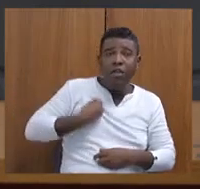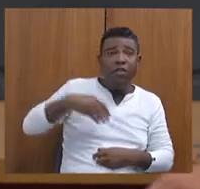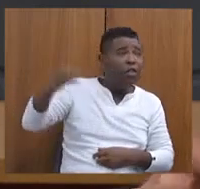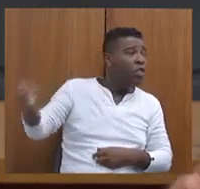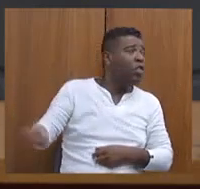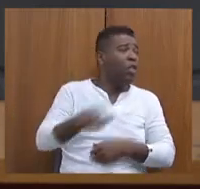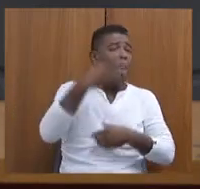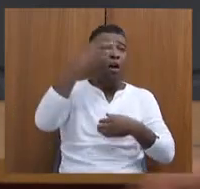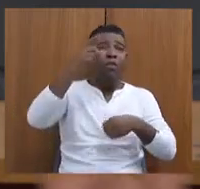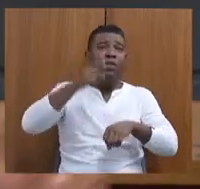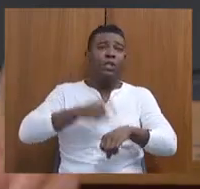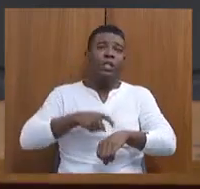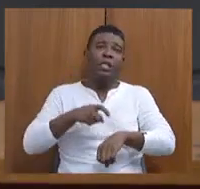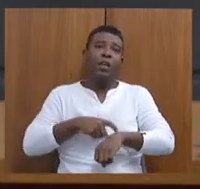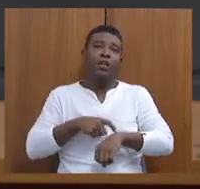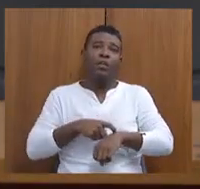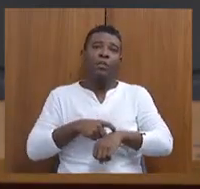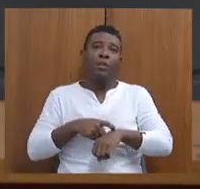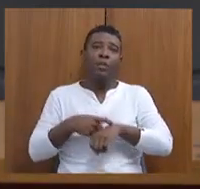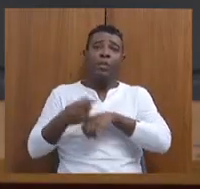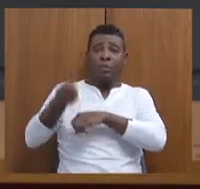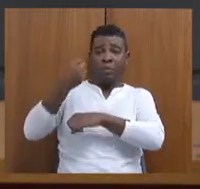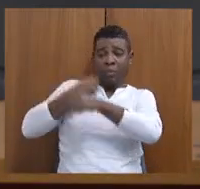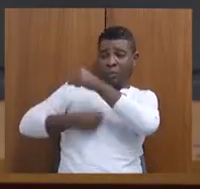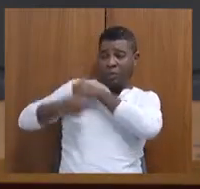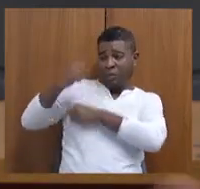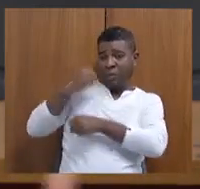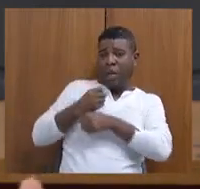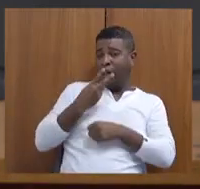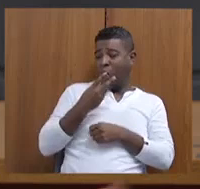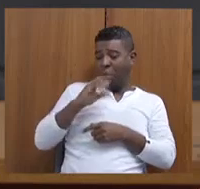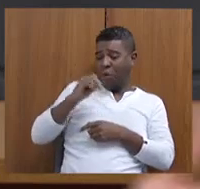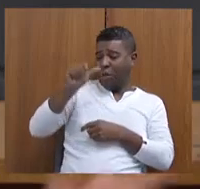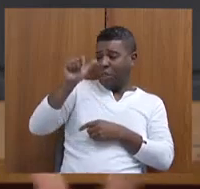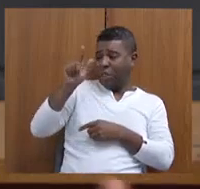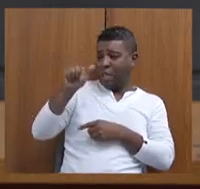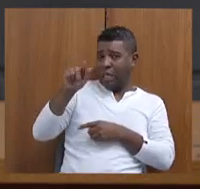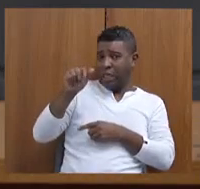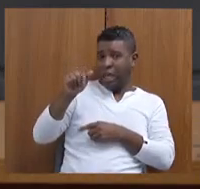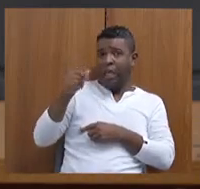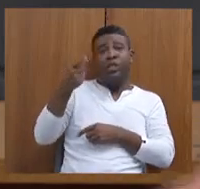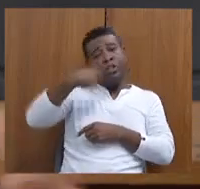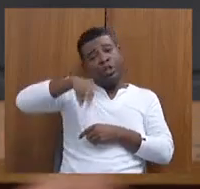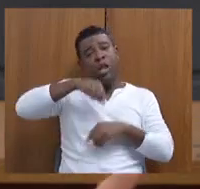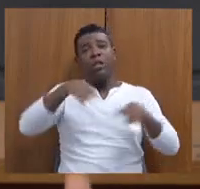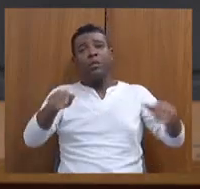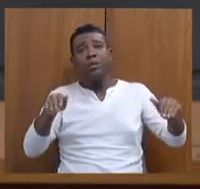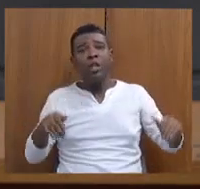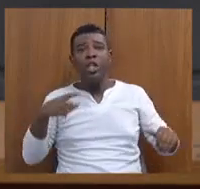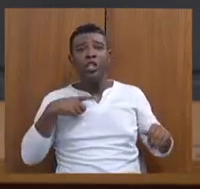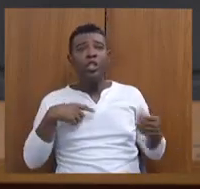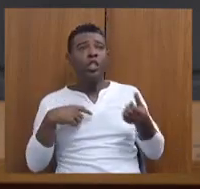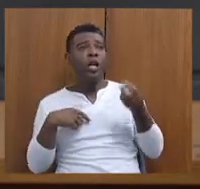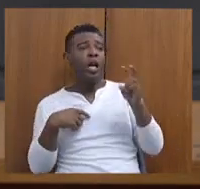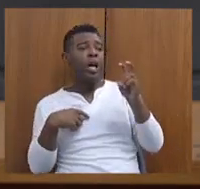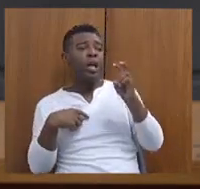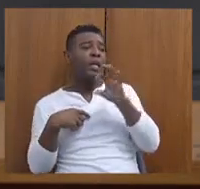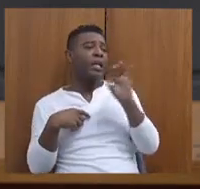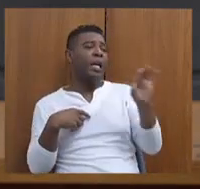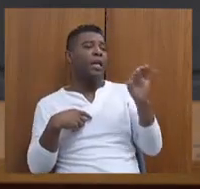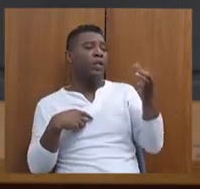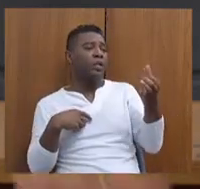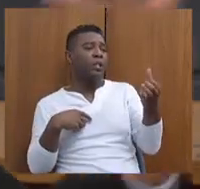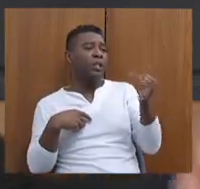a gente assumiu em 2017 tinha ali 500 para 600 milhões de orçamentos